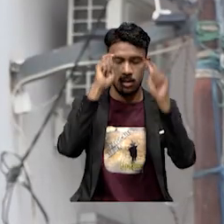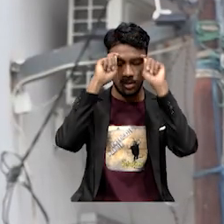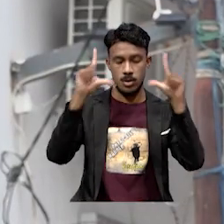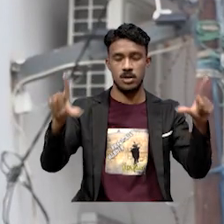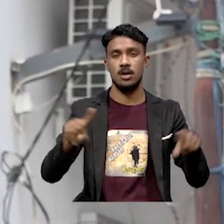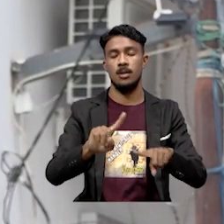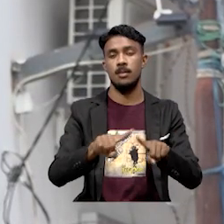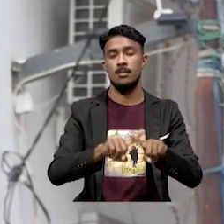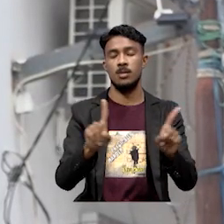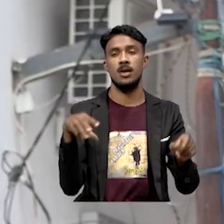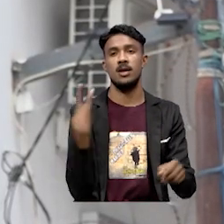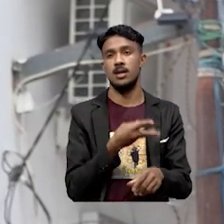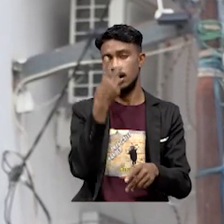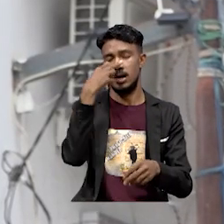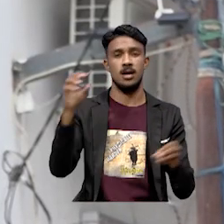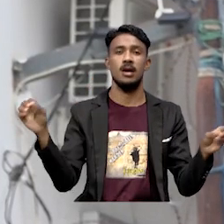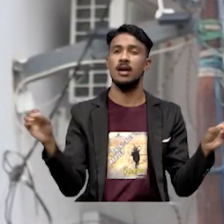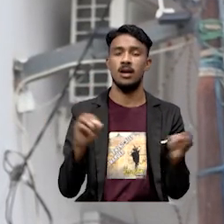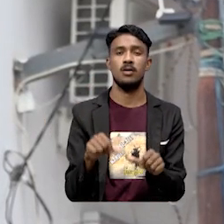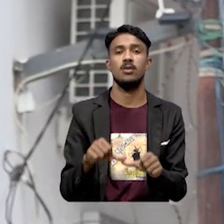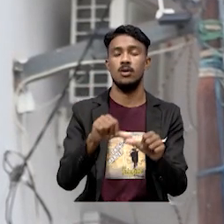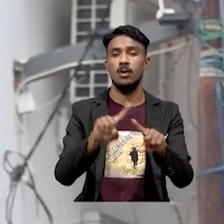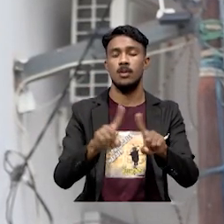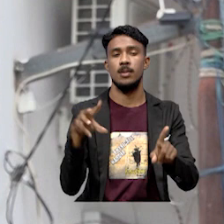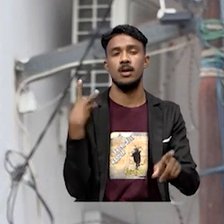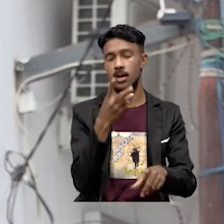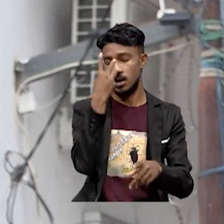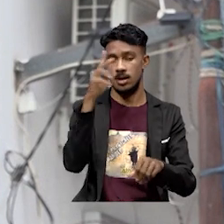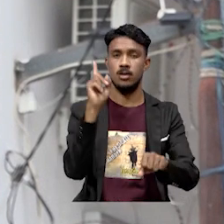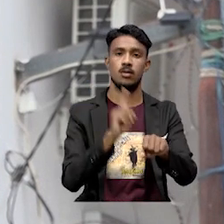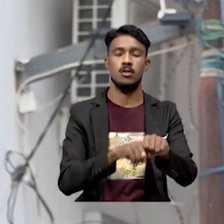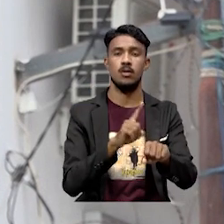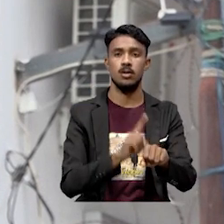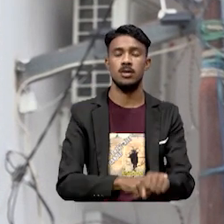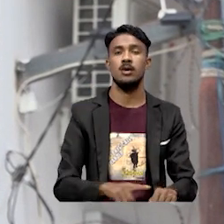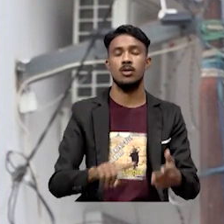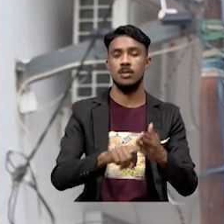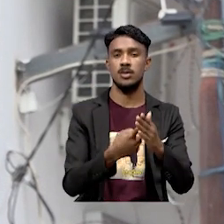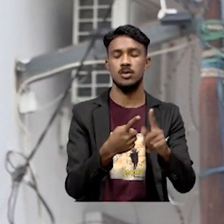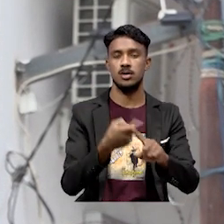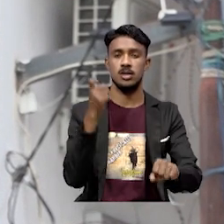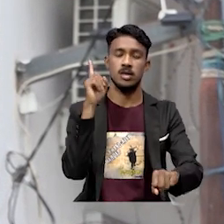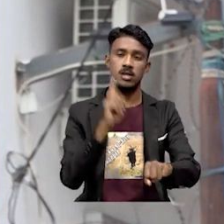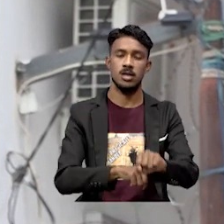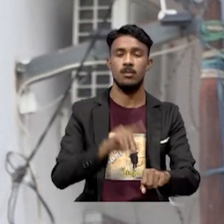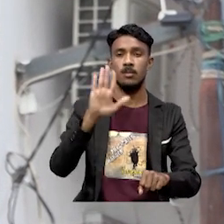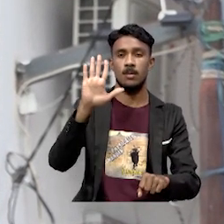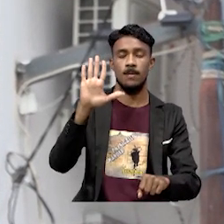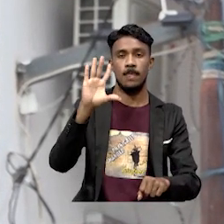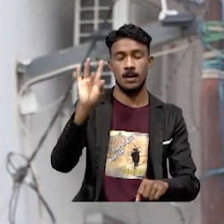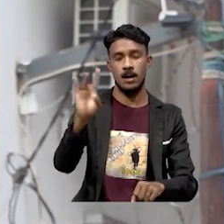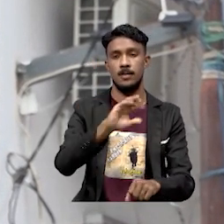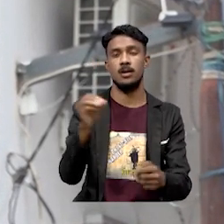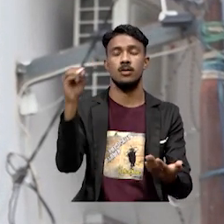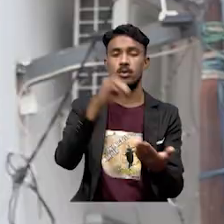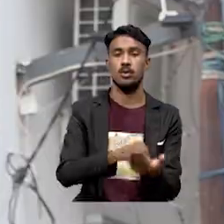itare ide ne ladun lao. Itare ya oras nebe stabile sine ne hahu situ ku walu to tu ku lima. Ene signifika kata ki